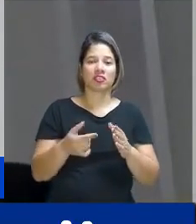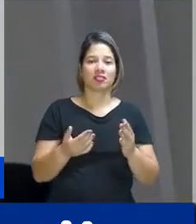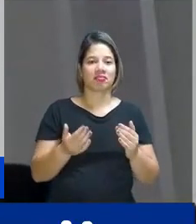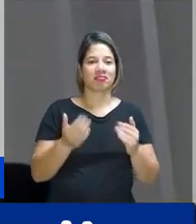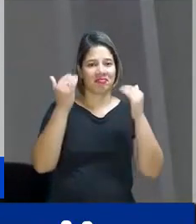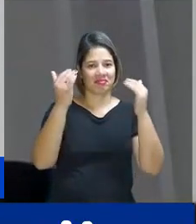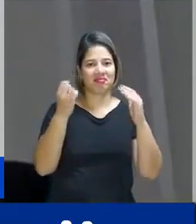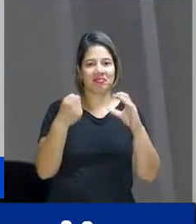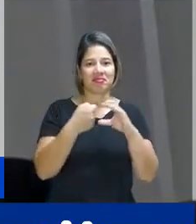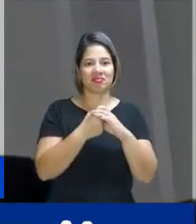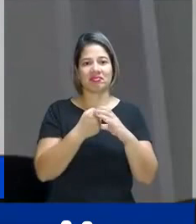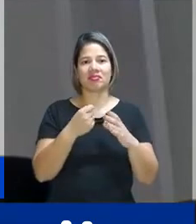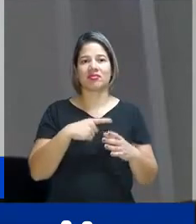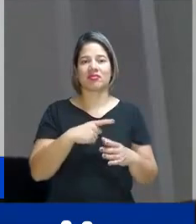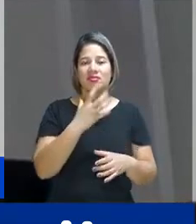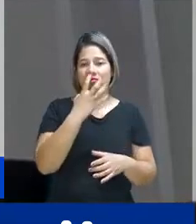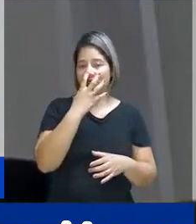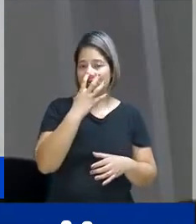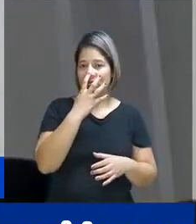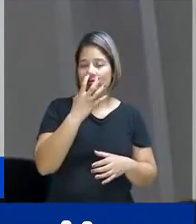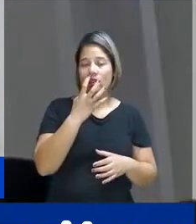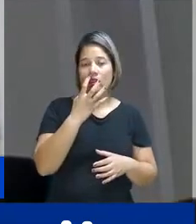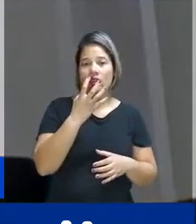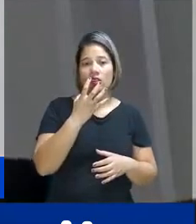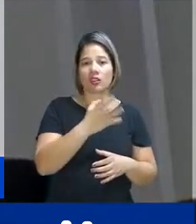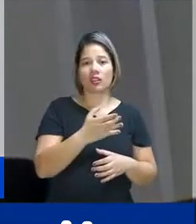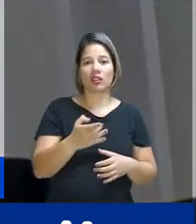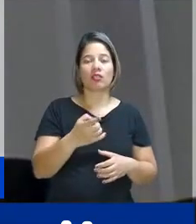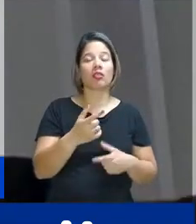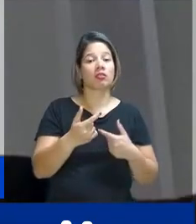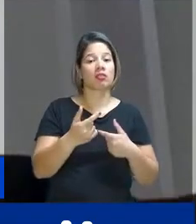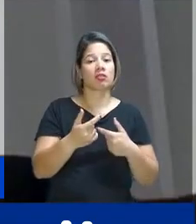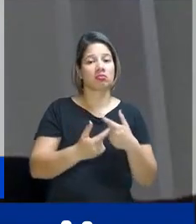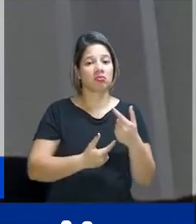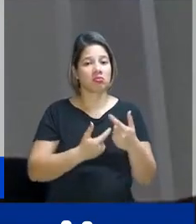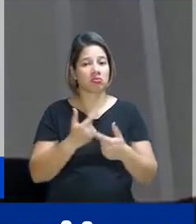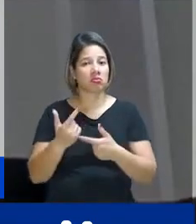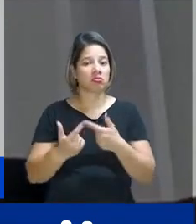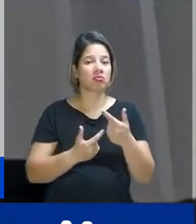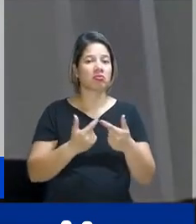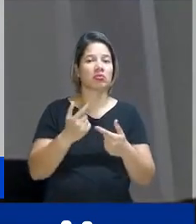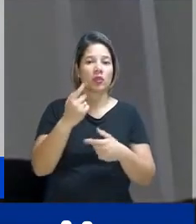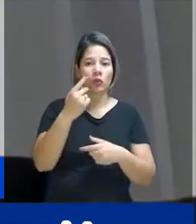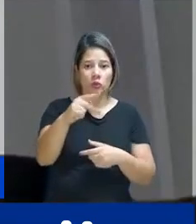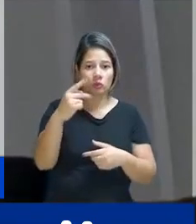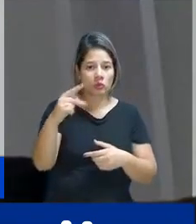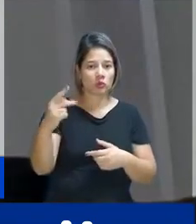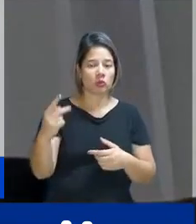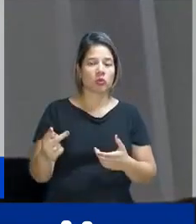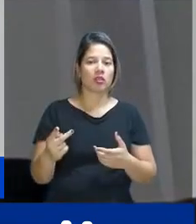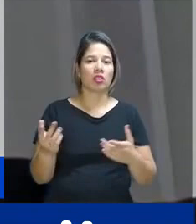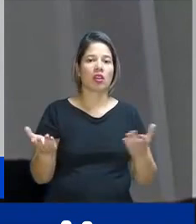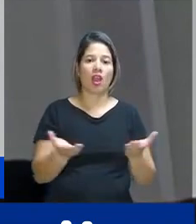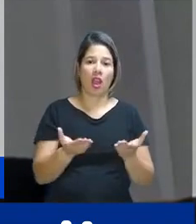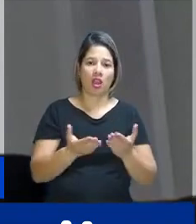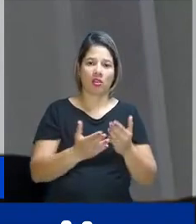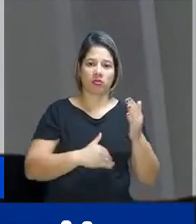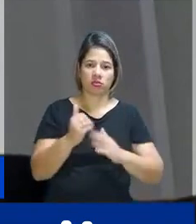e ter o prestígio de exercer a sua função, a